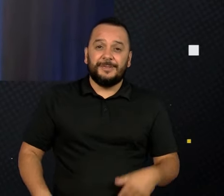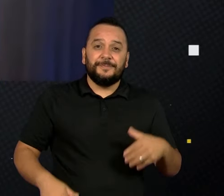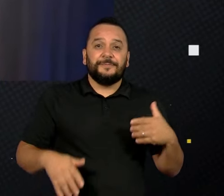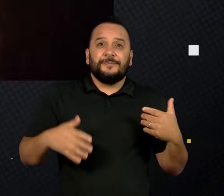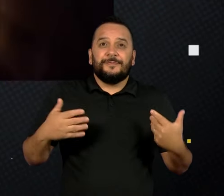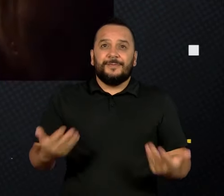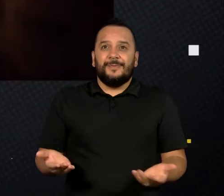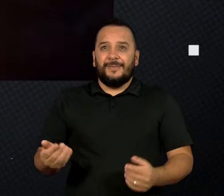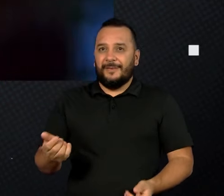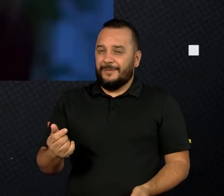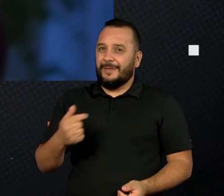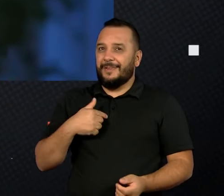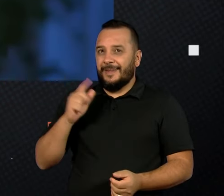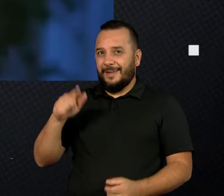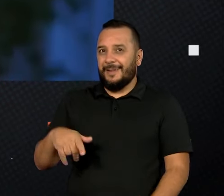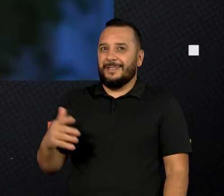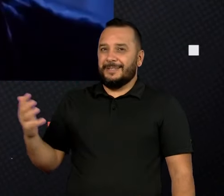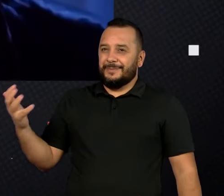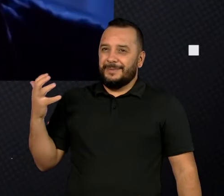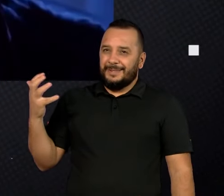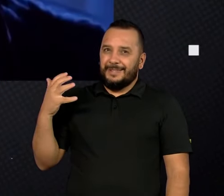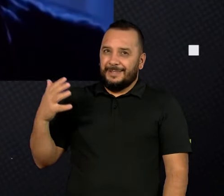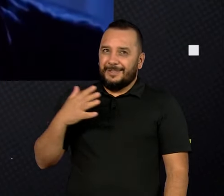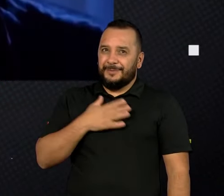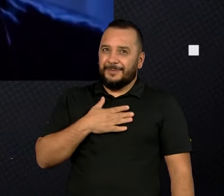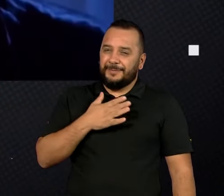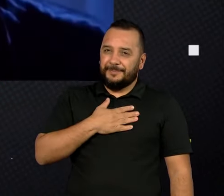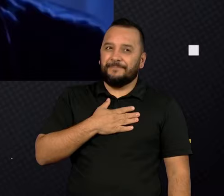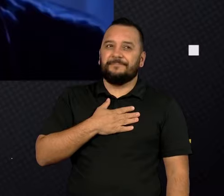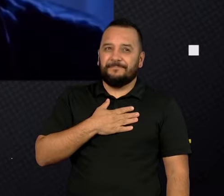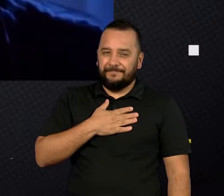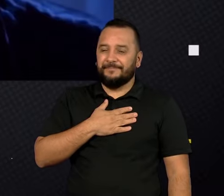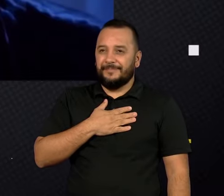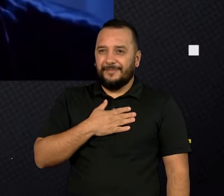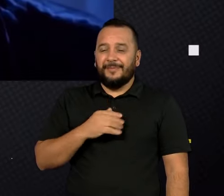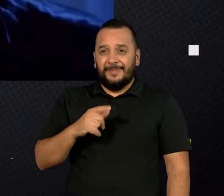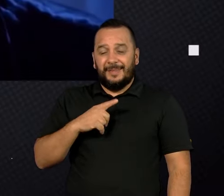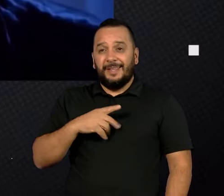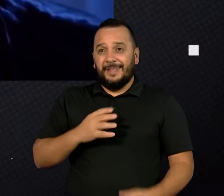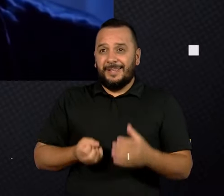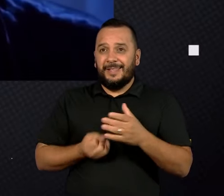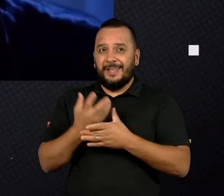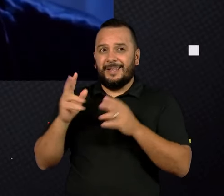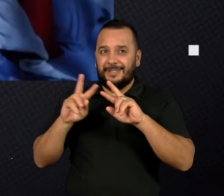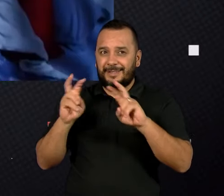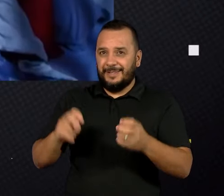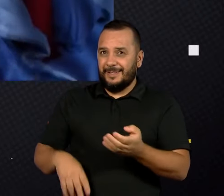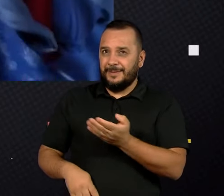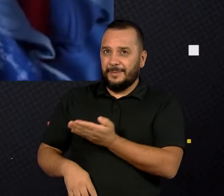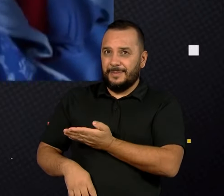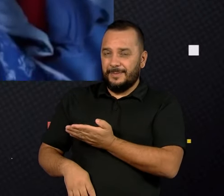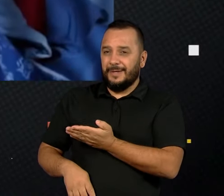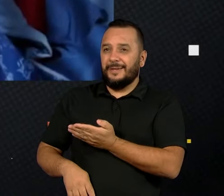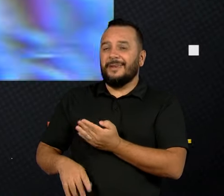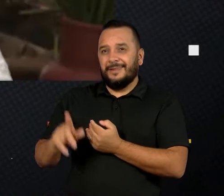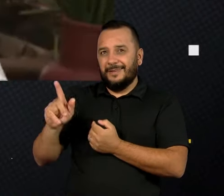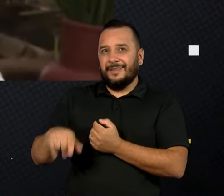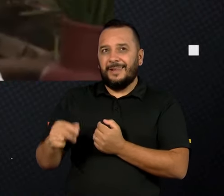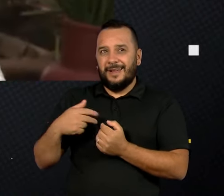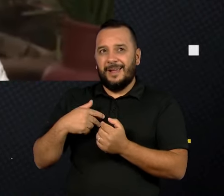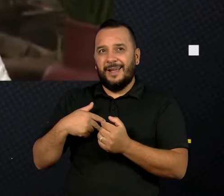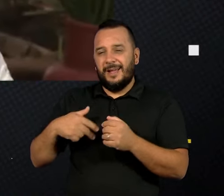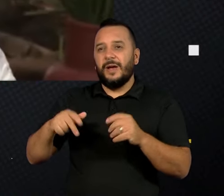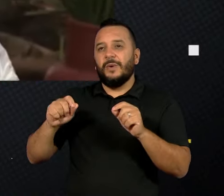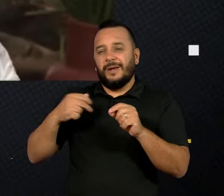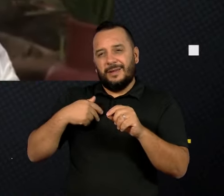enfim, foi a inspiração que veio e criar esse filme sobre esse fenômeno, que é um fenômeno reconhecido em